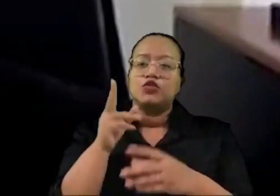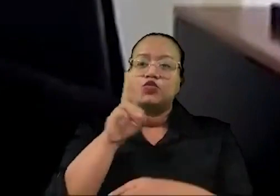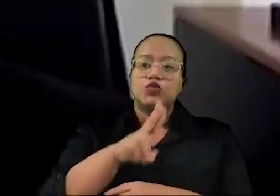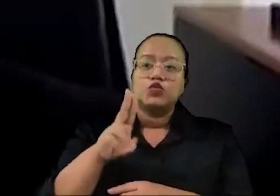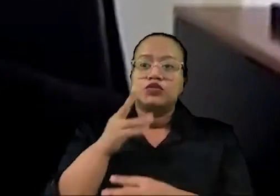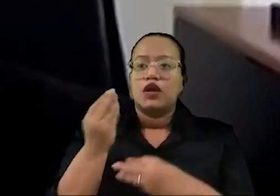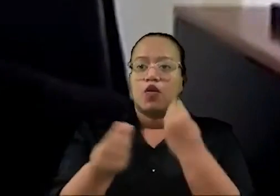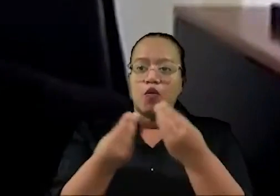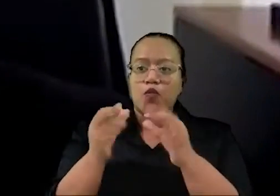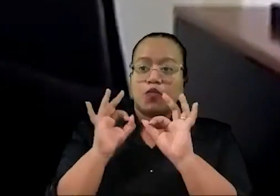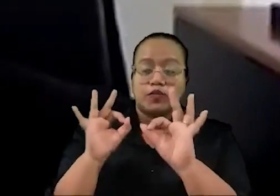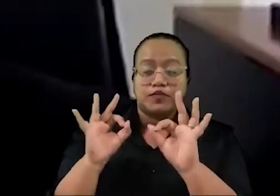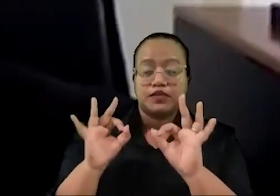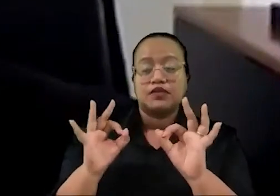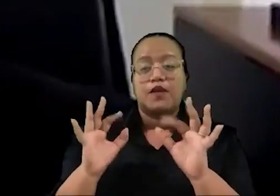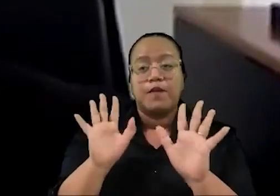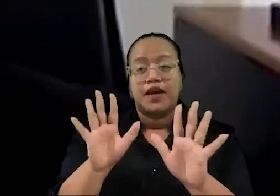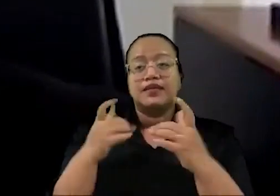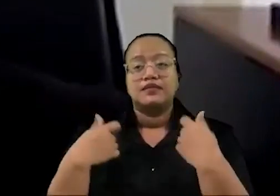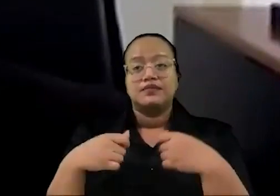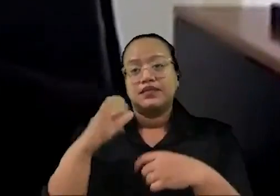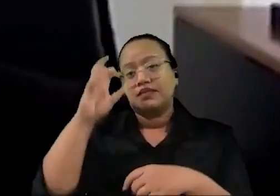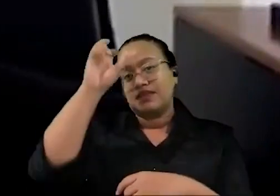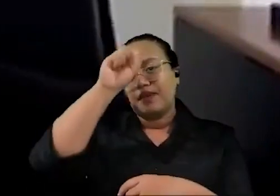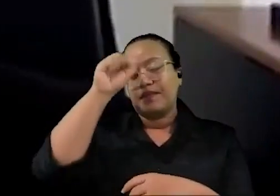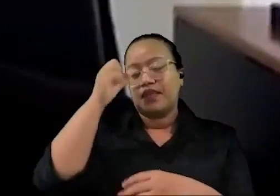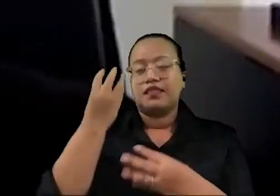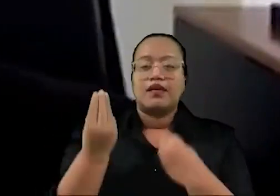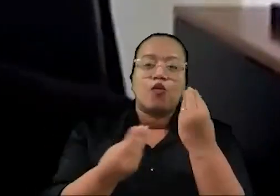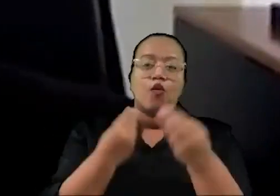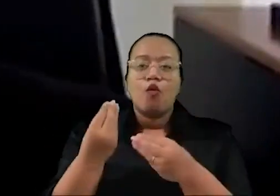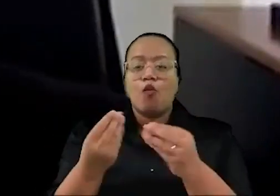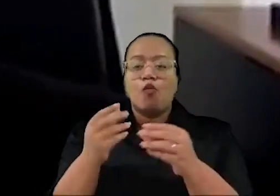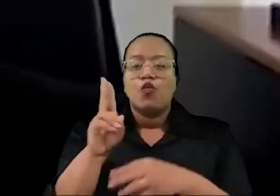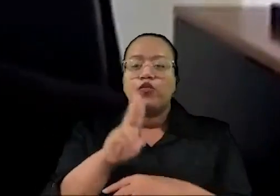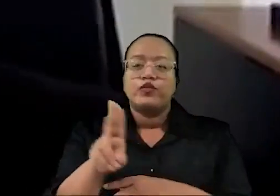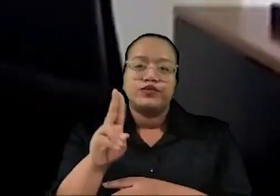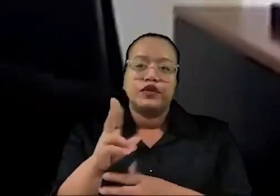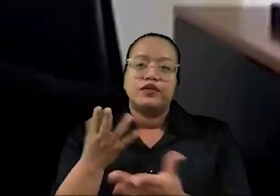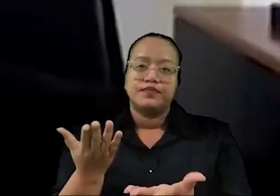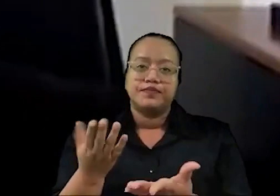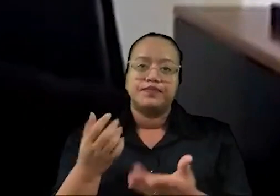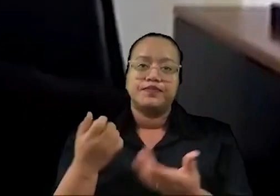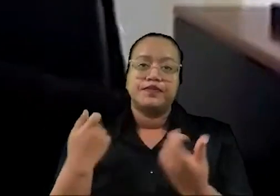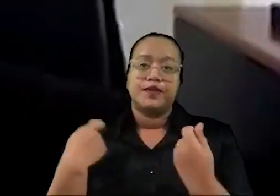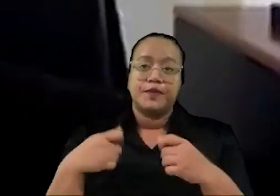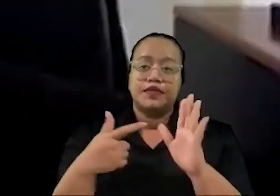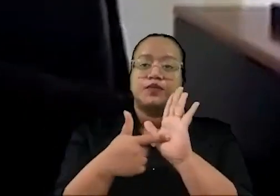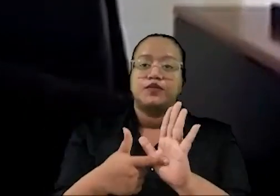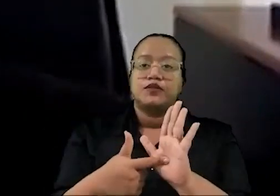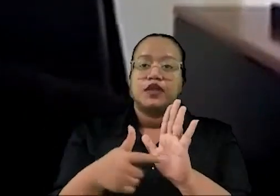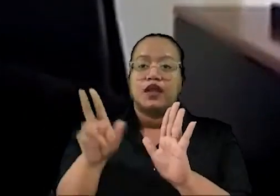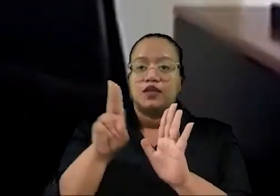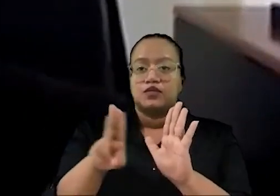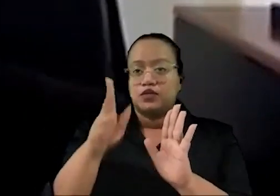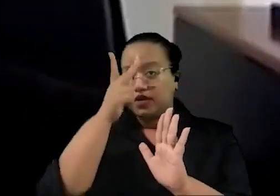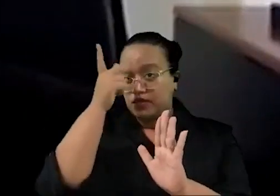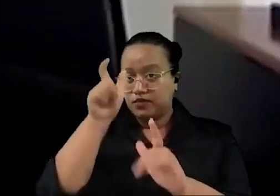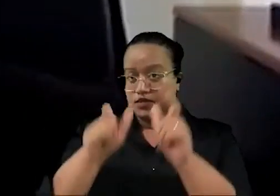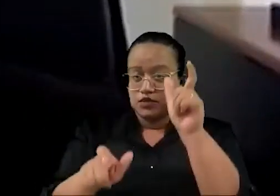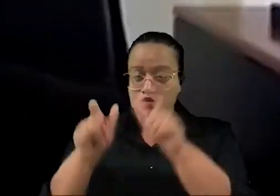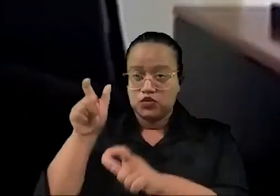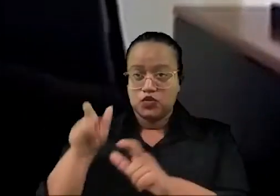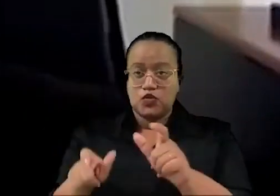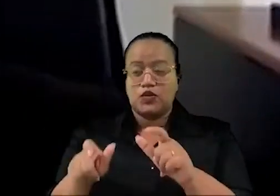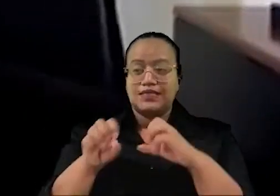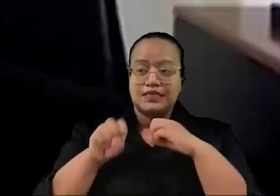desses encontros semanais, é mostrar para os usuários, dar a eles um espaço para que eles possam conhecer o que está